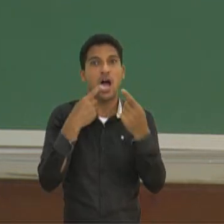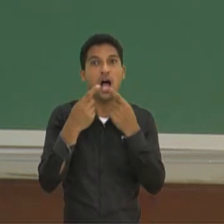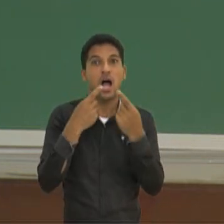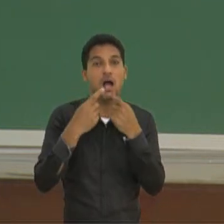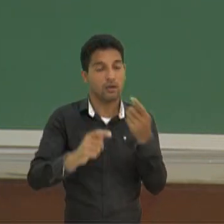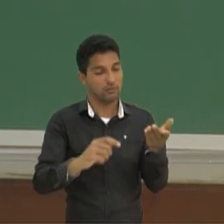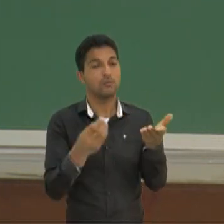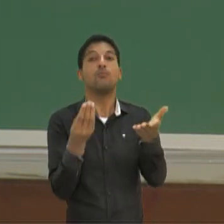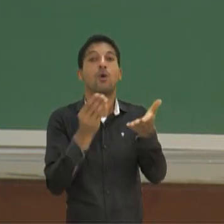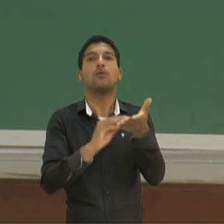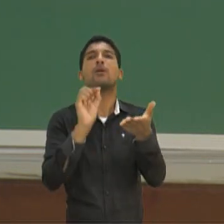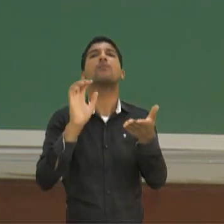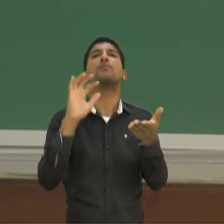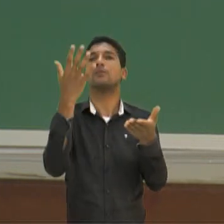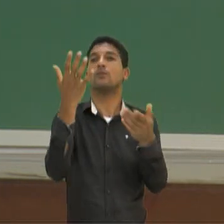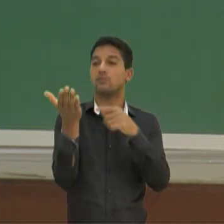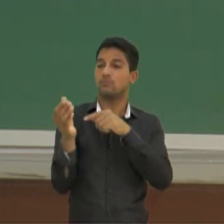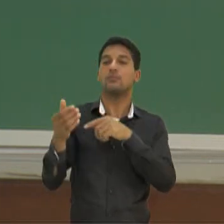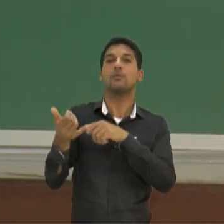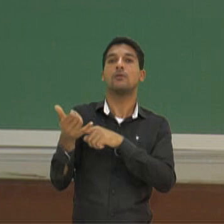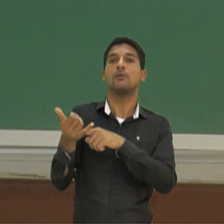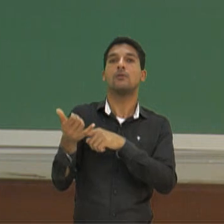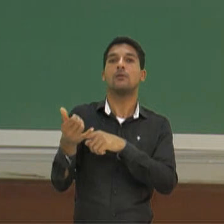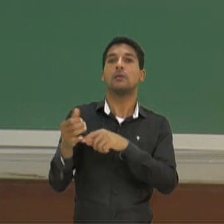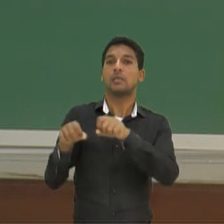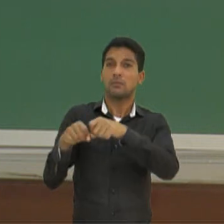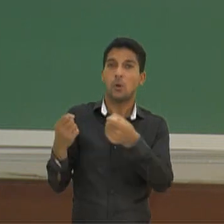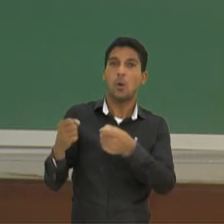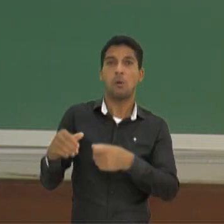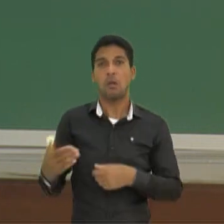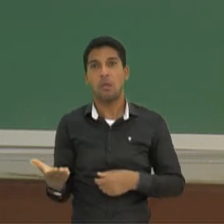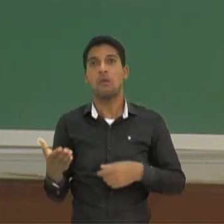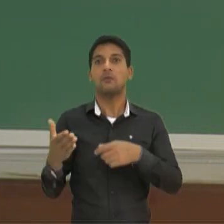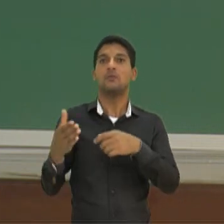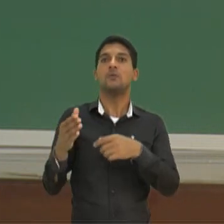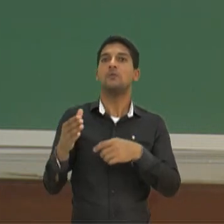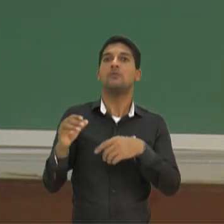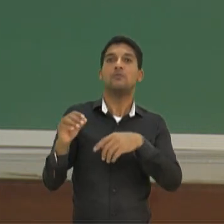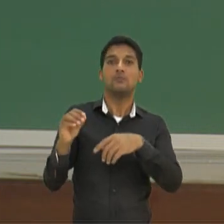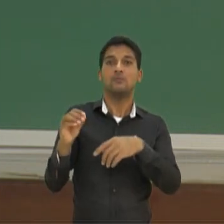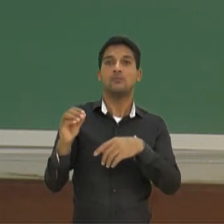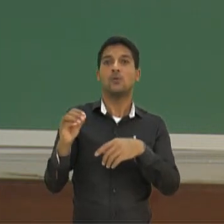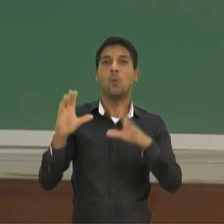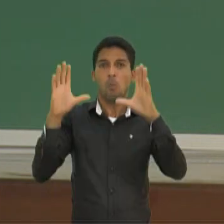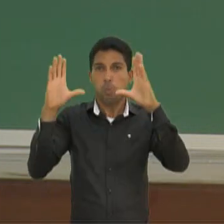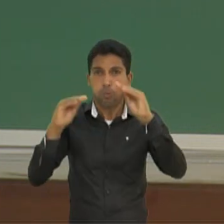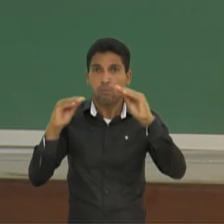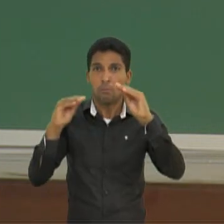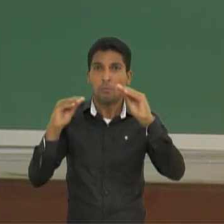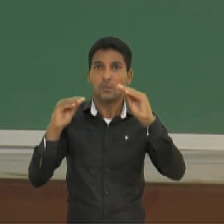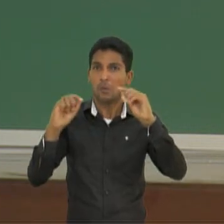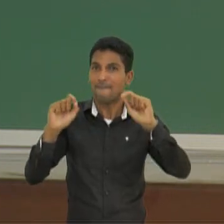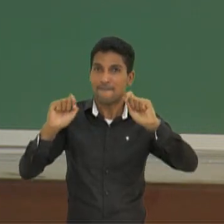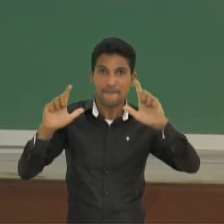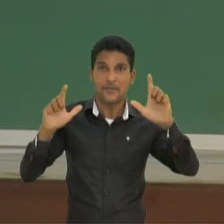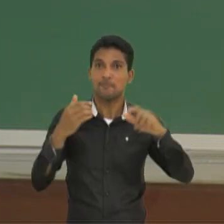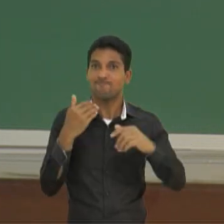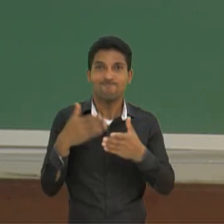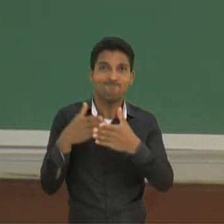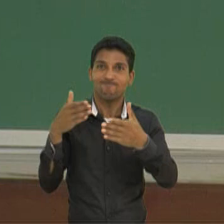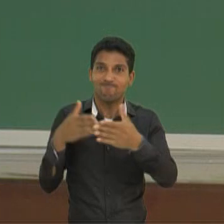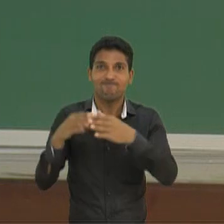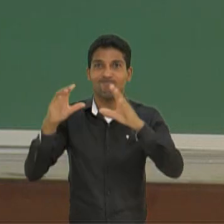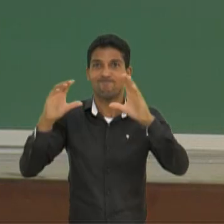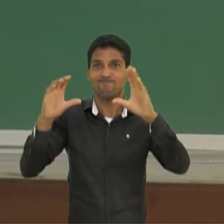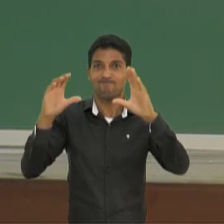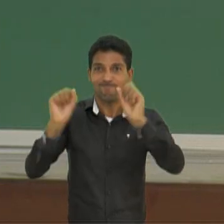houve com o produto que ela comprou, caso seja esse o teor, né, da reclamação, caso seja esse o assunto, o tema, certo? Então,